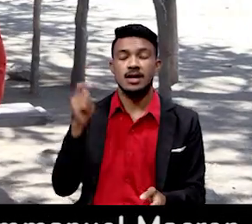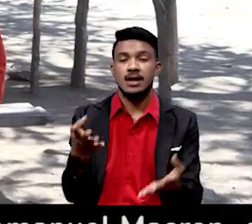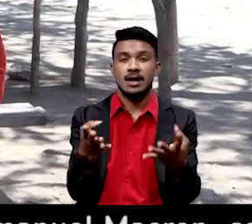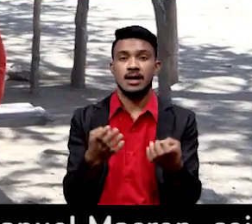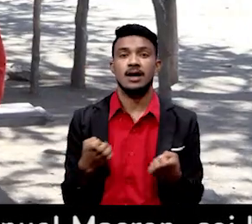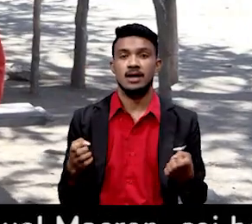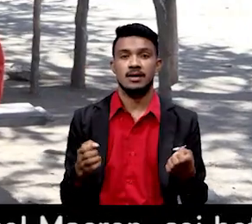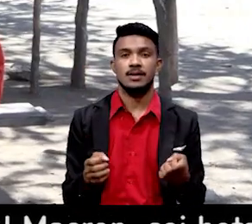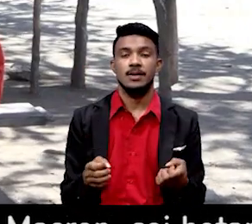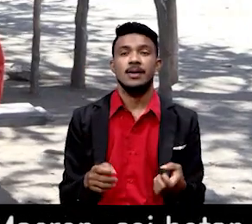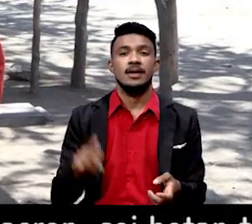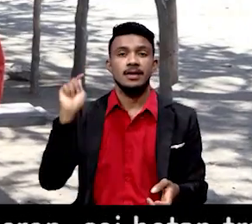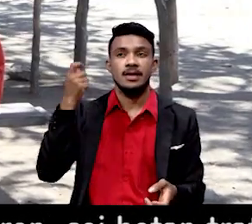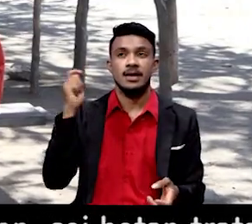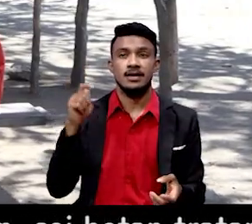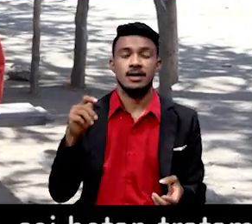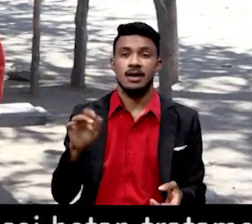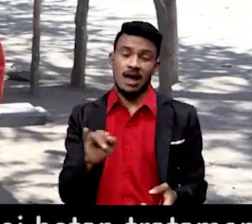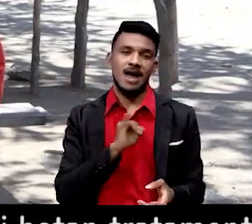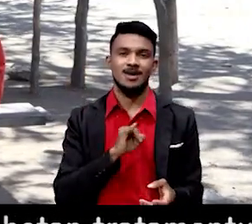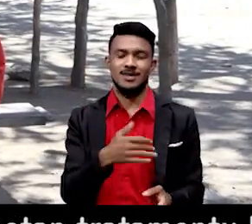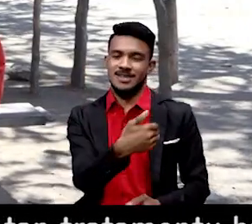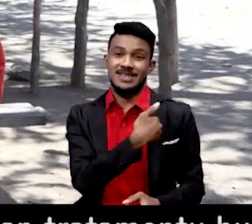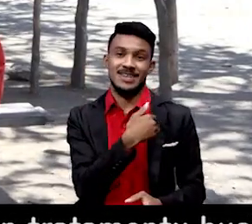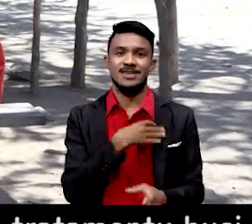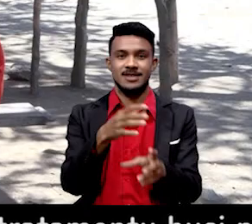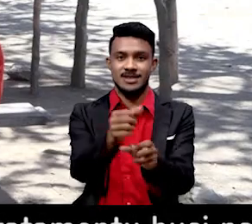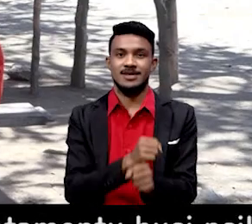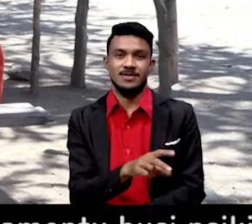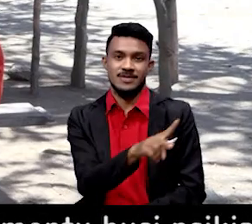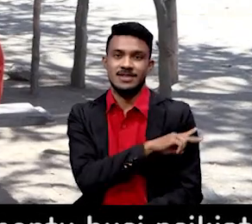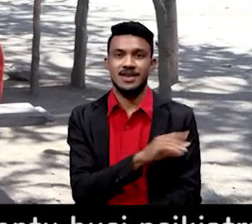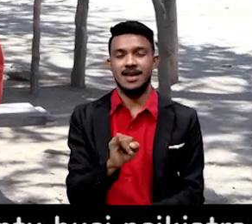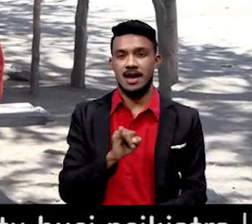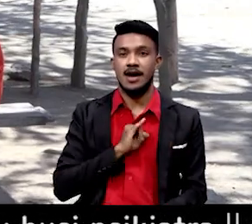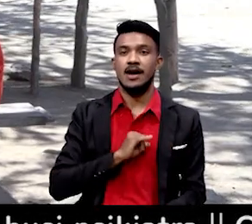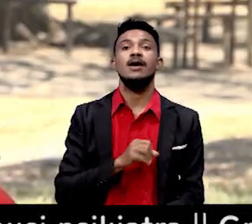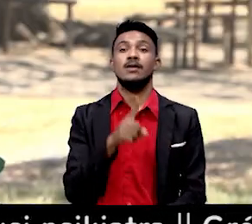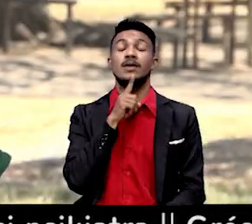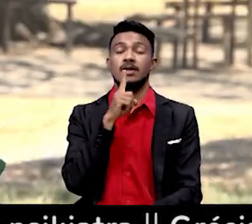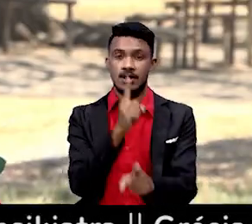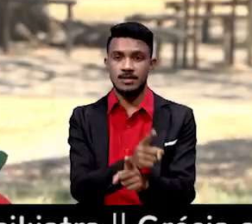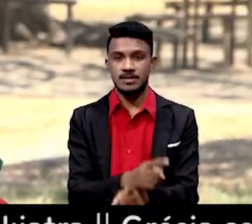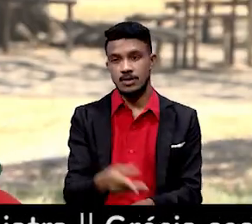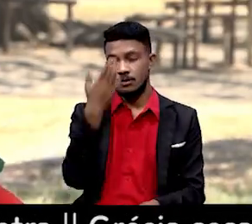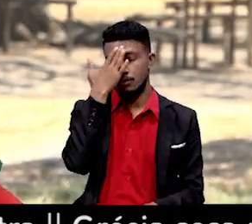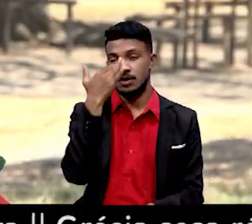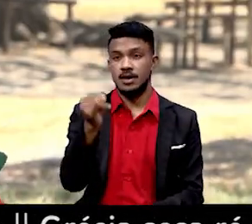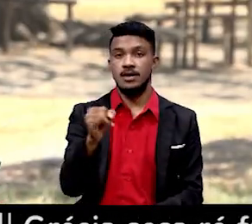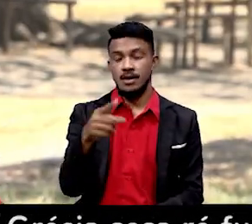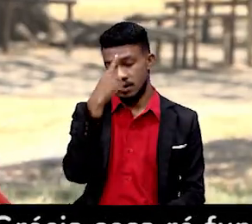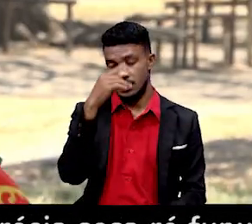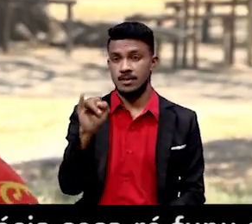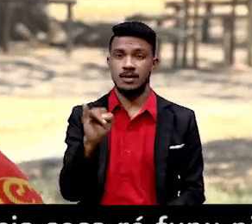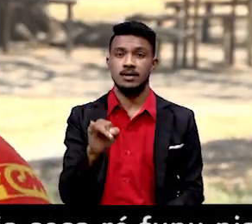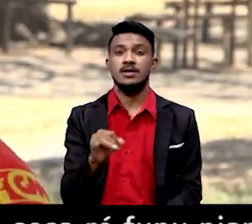que simona vacina, cala. Ah, se deu sim. Ah, está com dia jujur de, tá vendo? Tá, mas era. Ah, se deu sim, tá bom. O